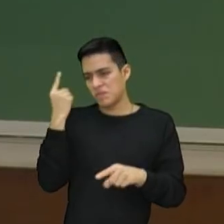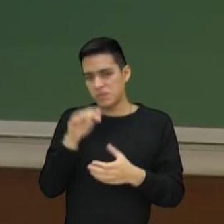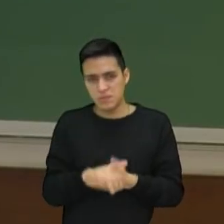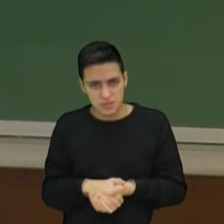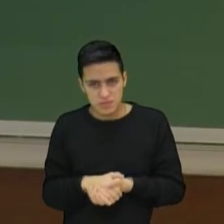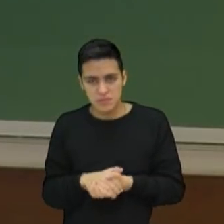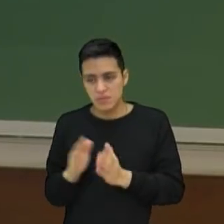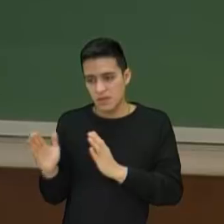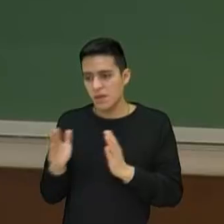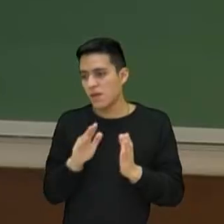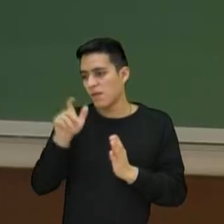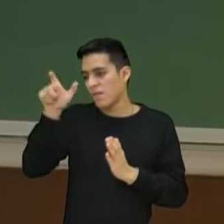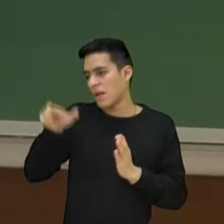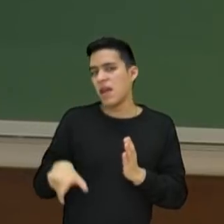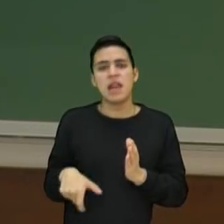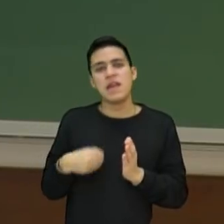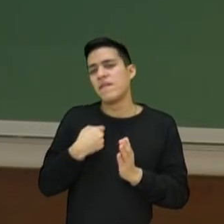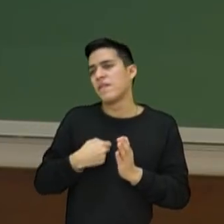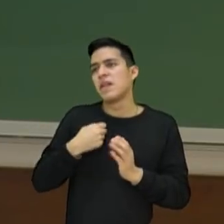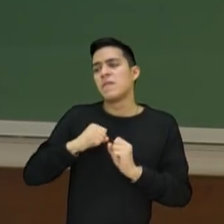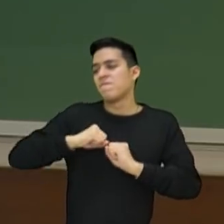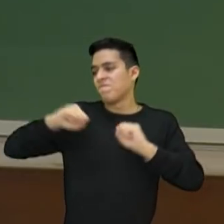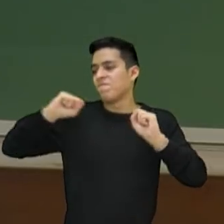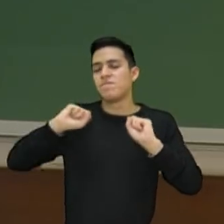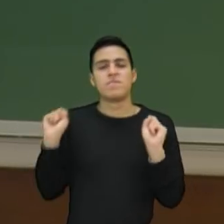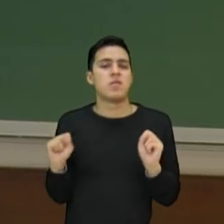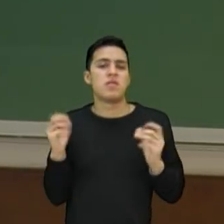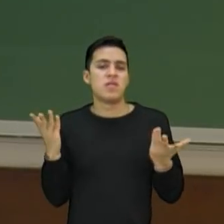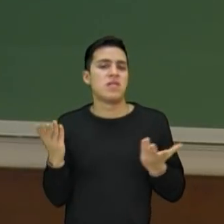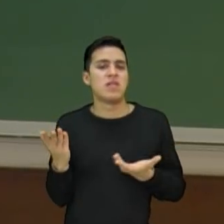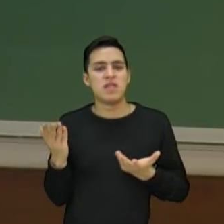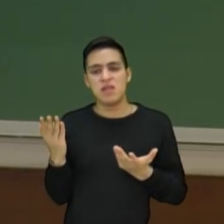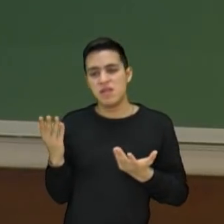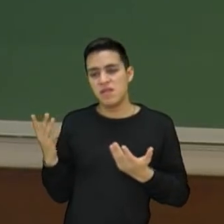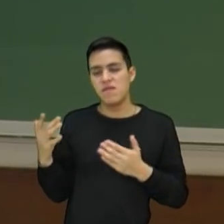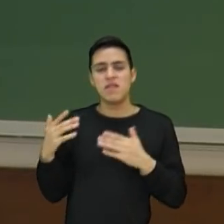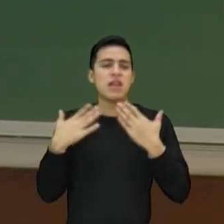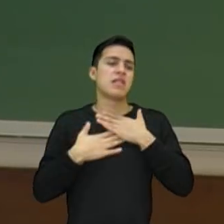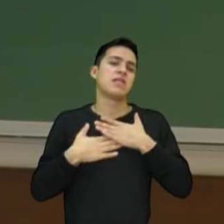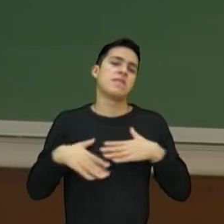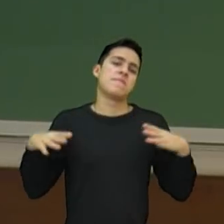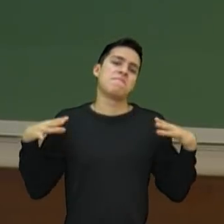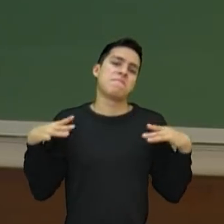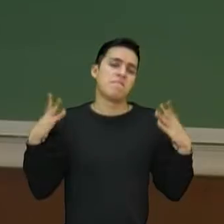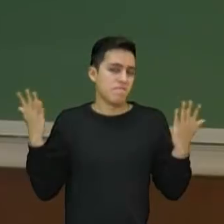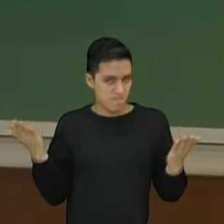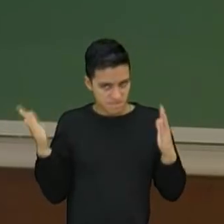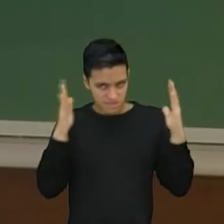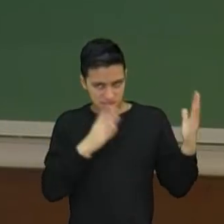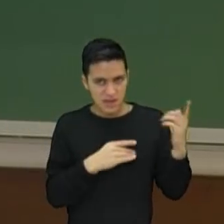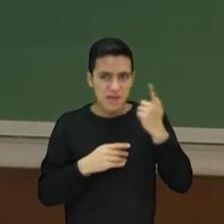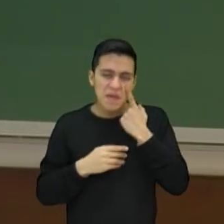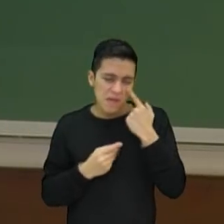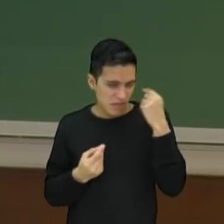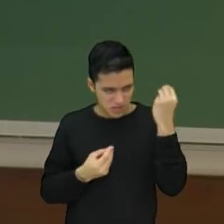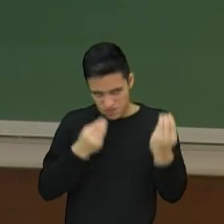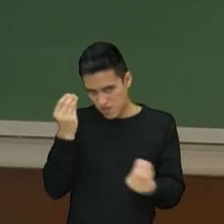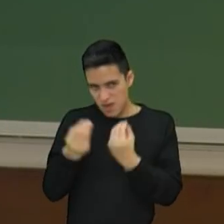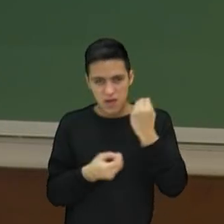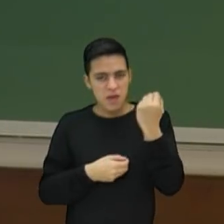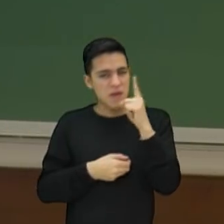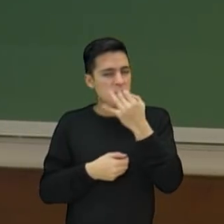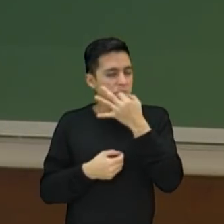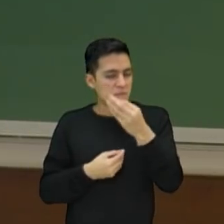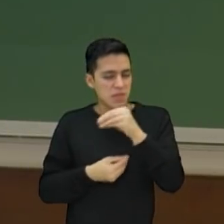pode ser um boêmio, por exemplo. Viver intensamente para alguém pode ser boêmio, curtir a vida. Então, olha com um pouquinho, uma